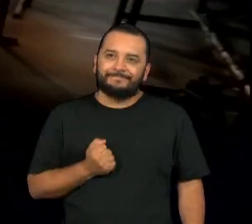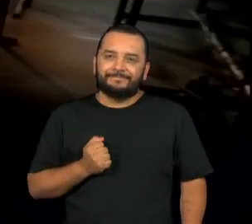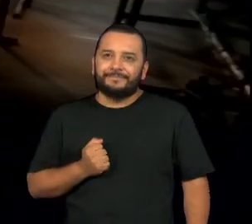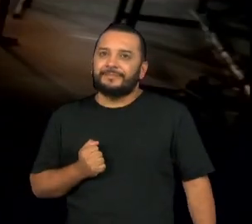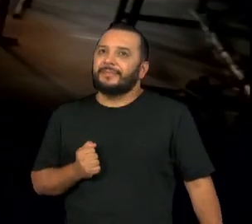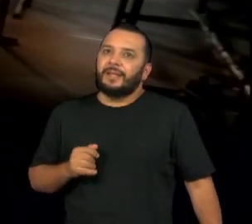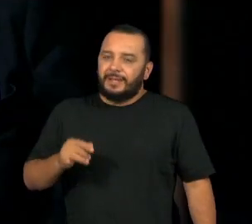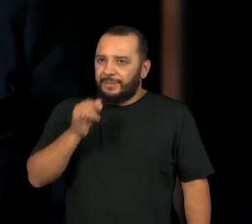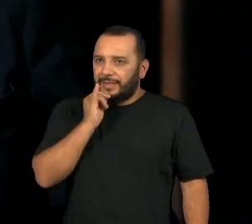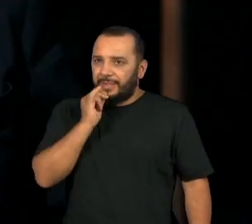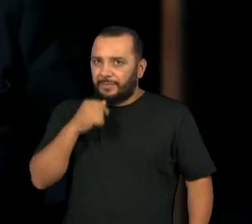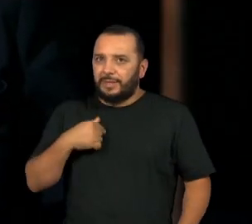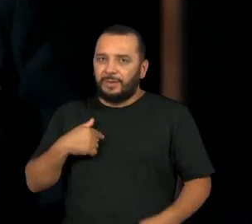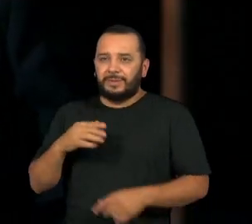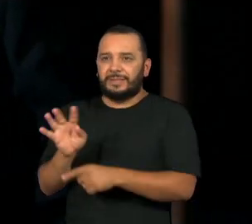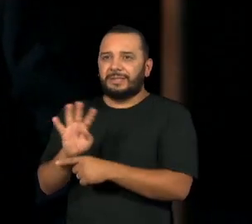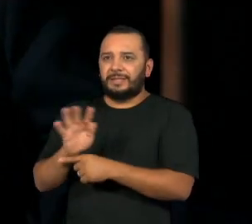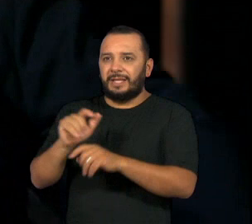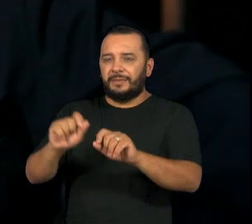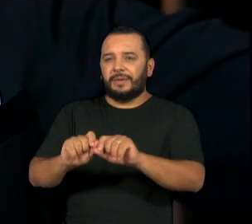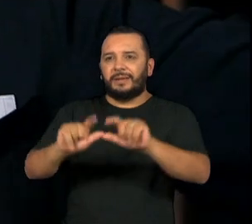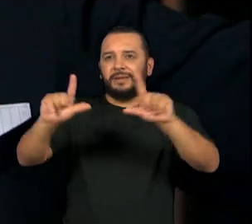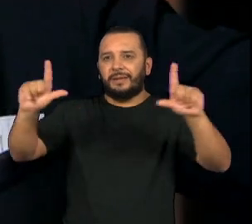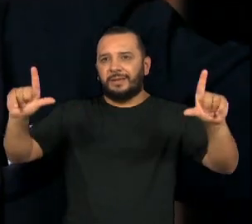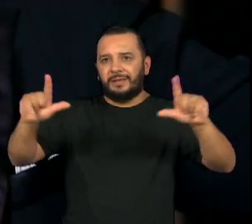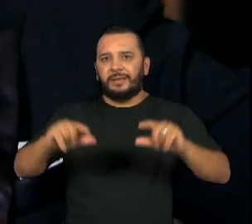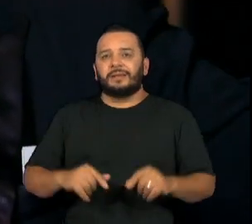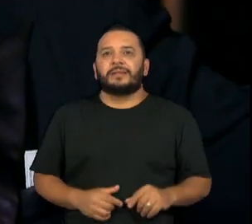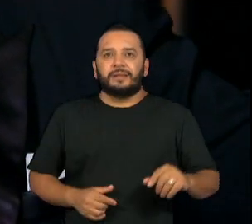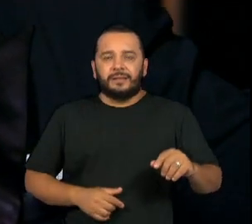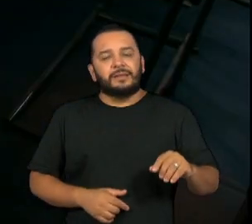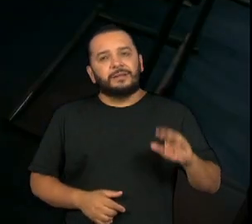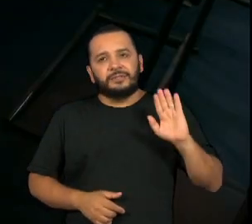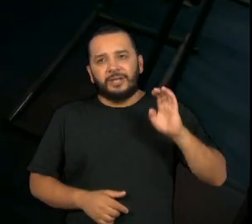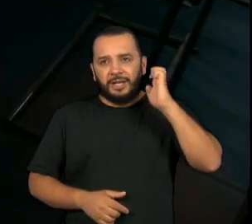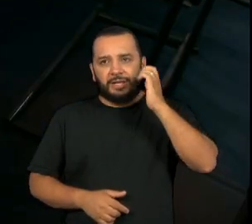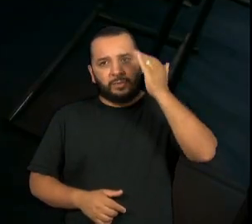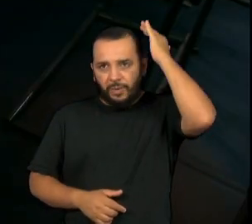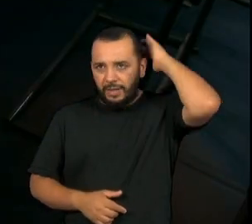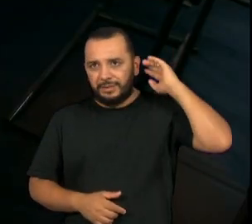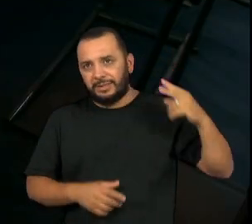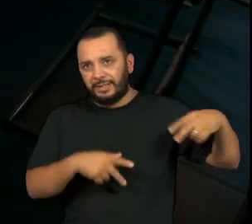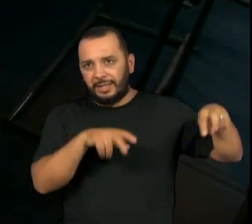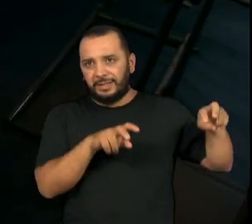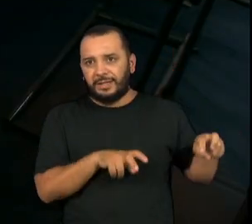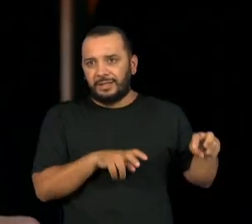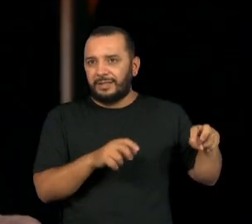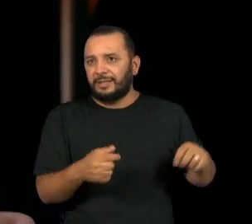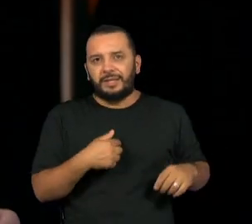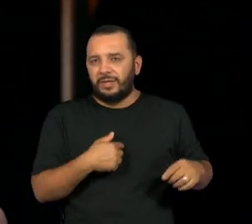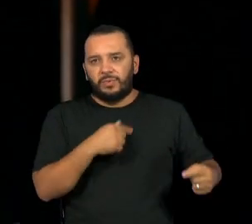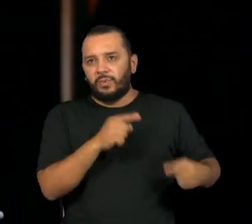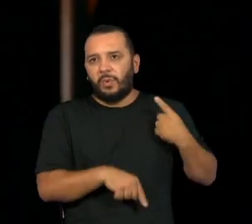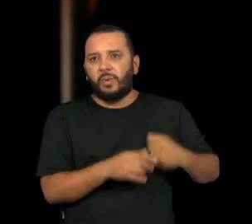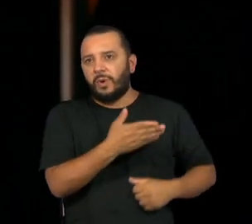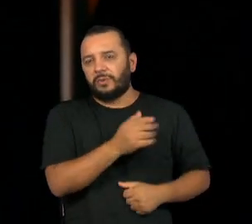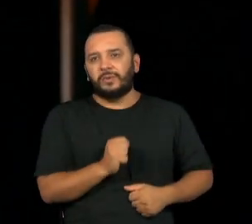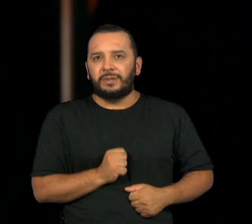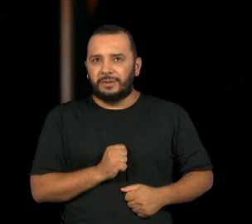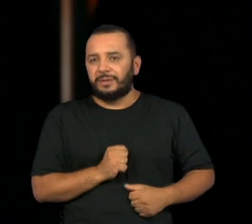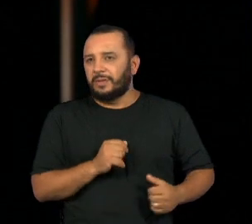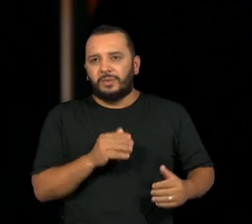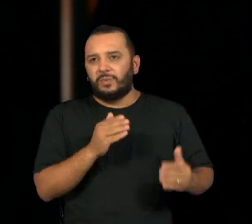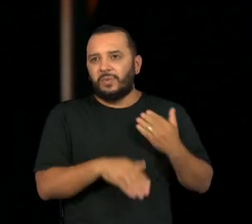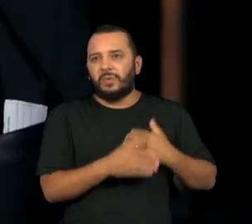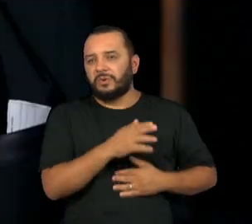exemplo, se eu estiver no cinema aqui e o Eduardo Bolsonaro estiver aqui, eu sou completamente incompatível a esse cara. Mas eu não